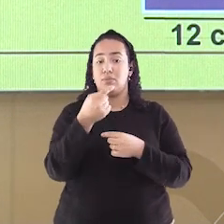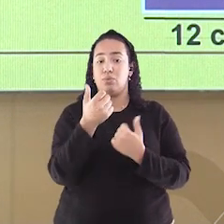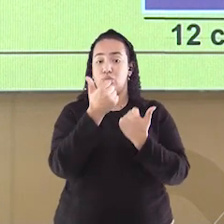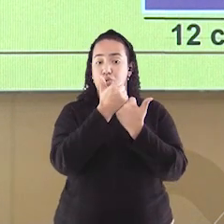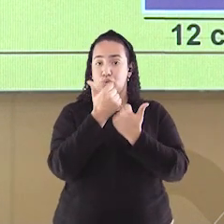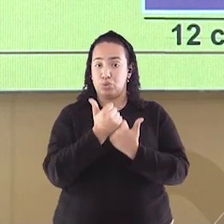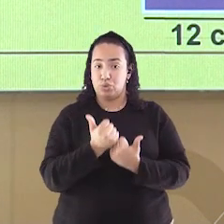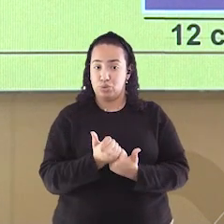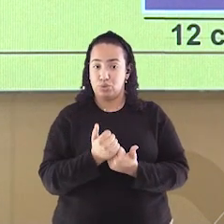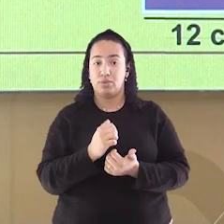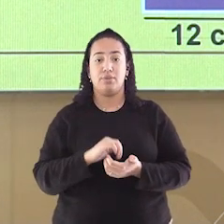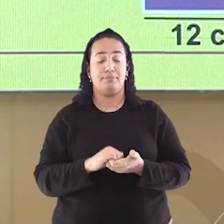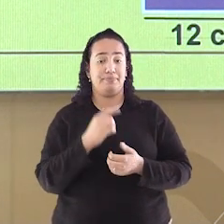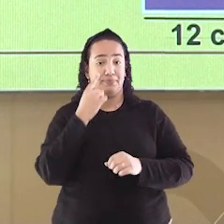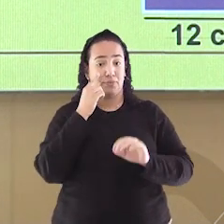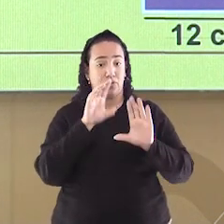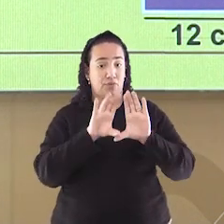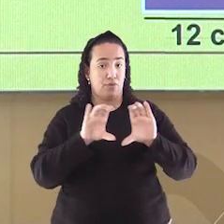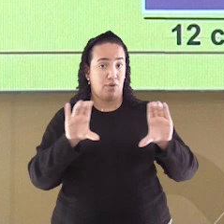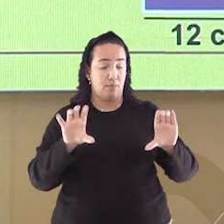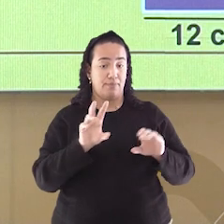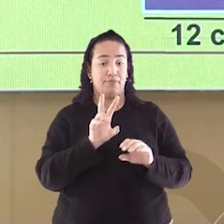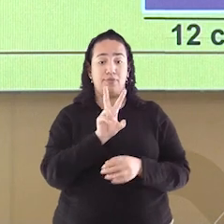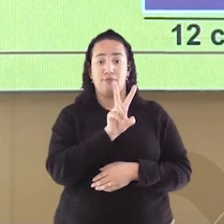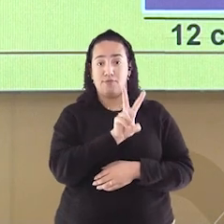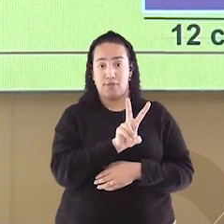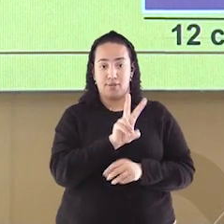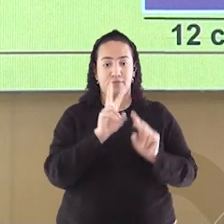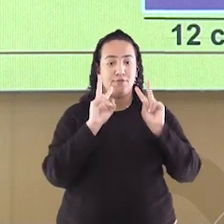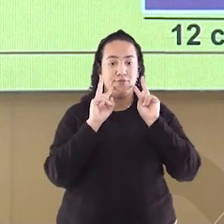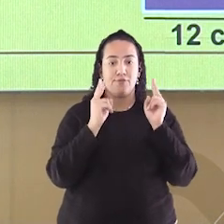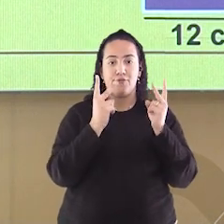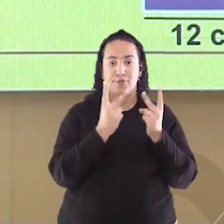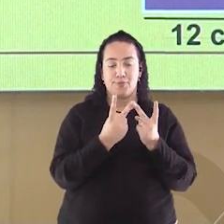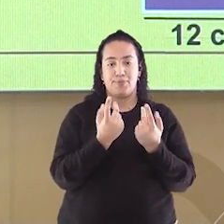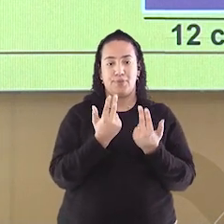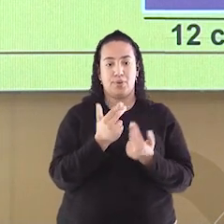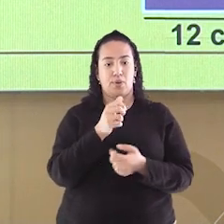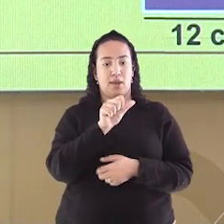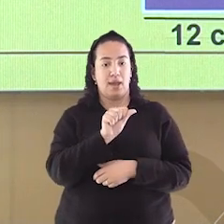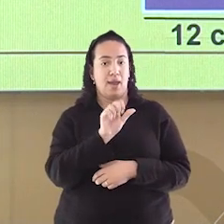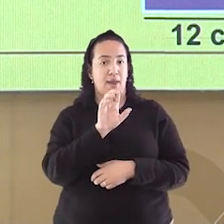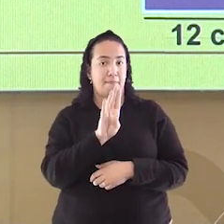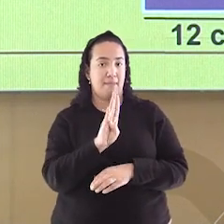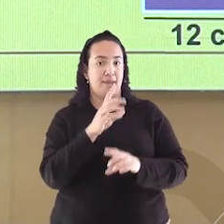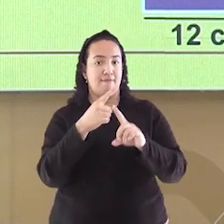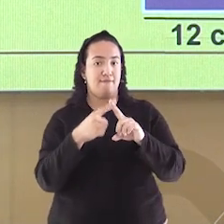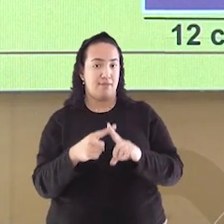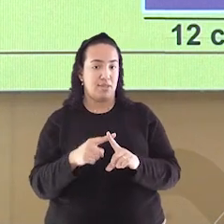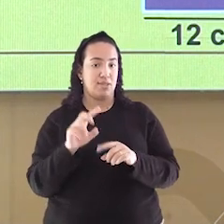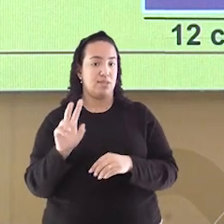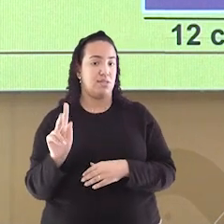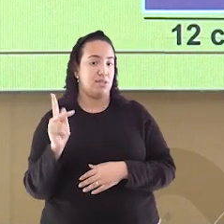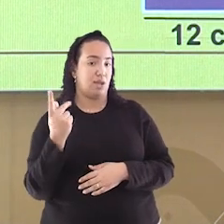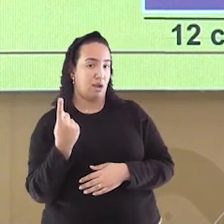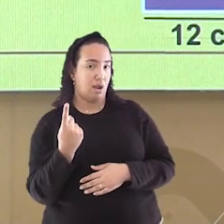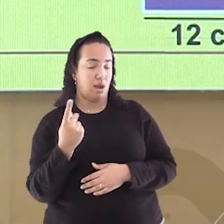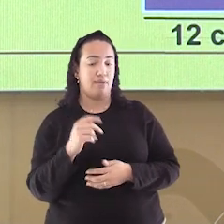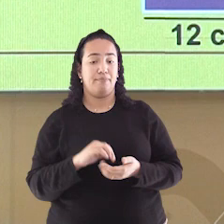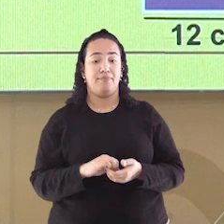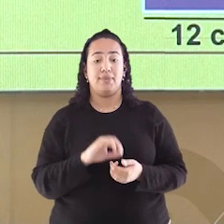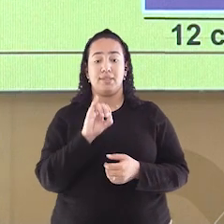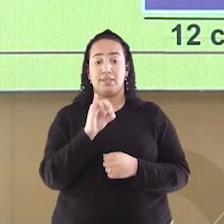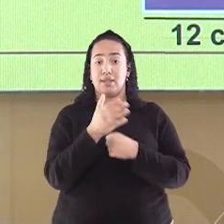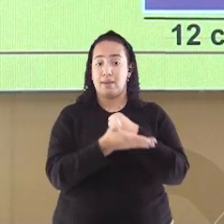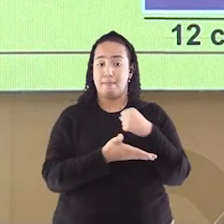substituir na fórmula. A fórmula é V de volume igual à área da base vezes altura. Se